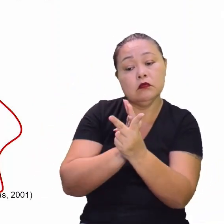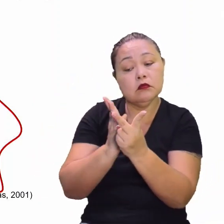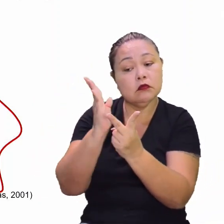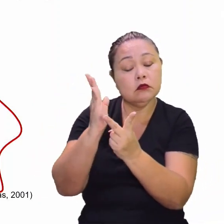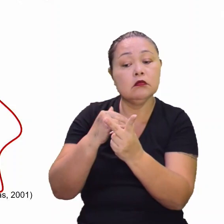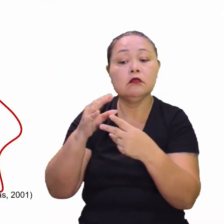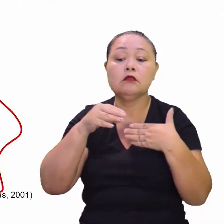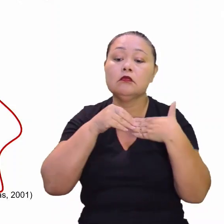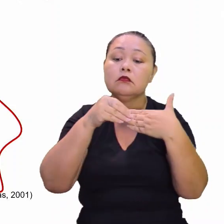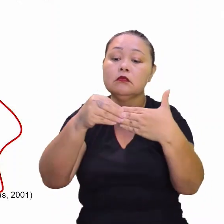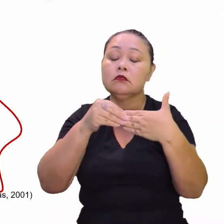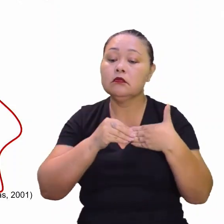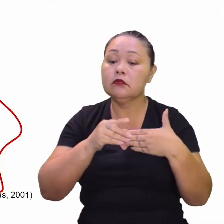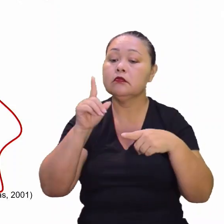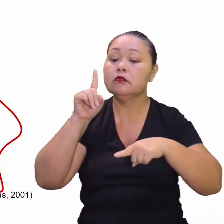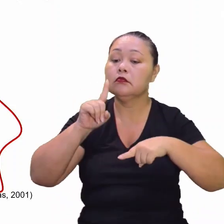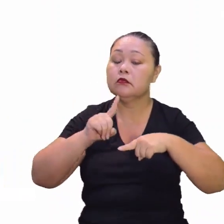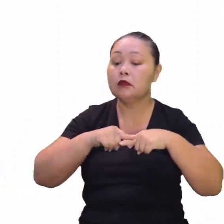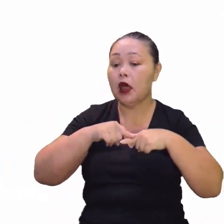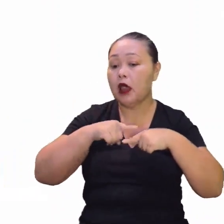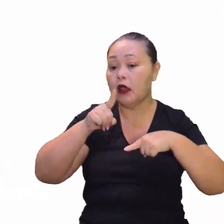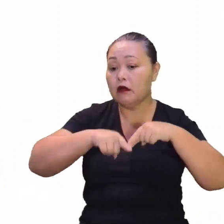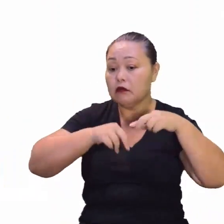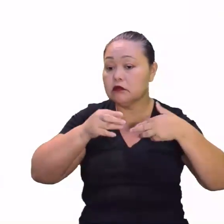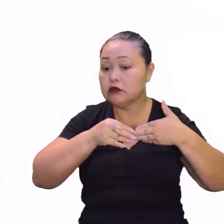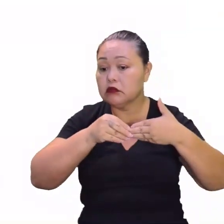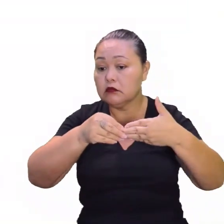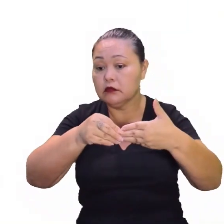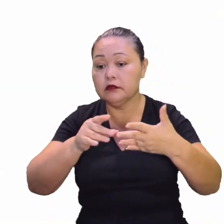transporte, no escoamento da produção.